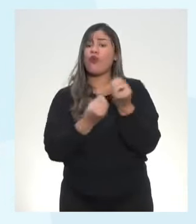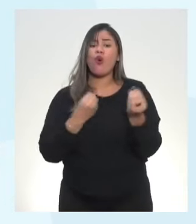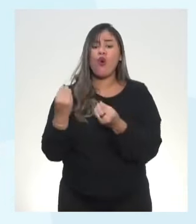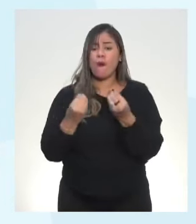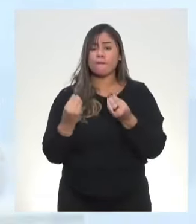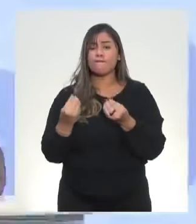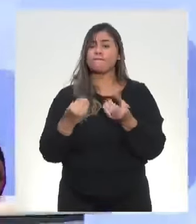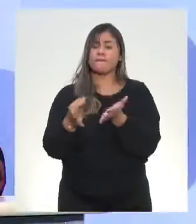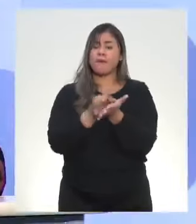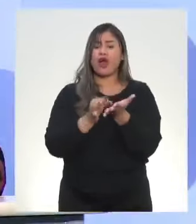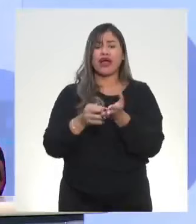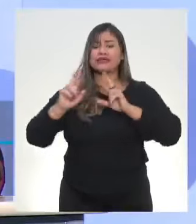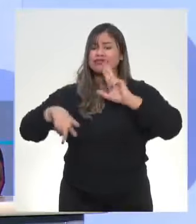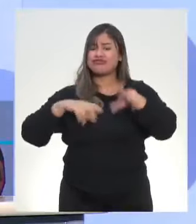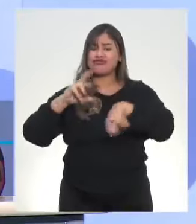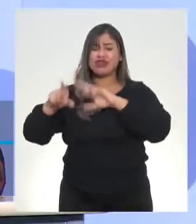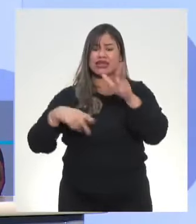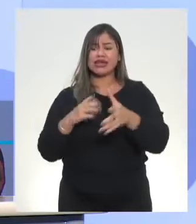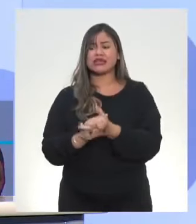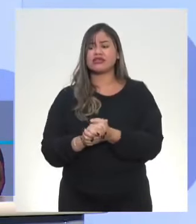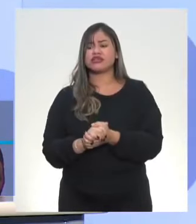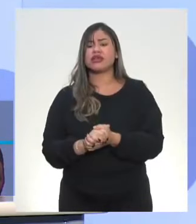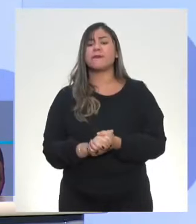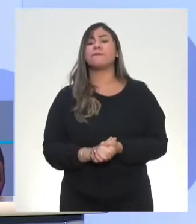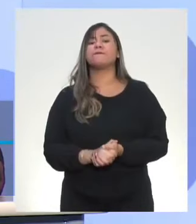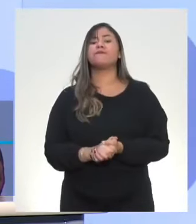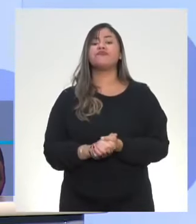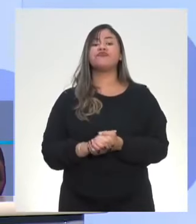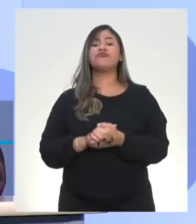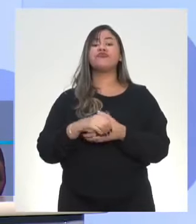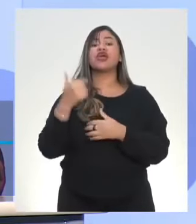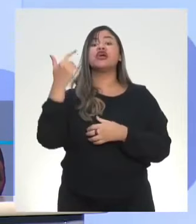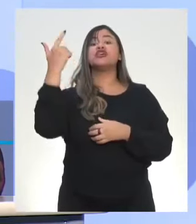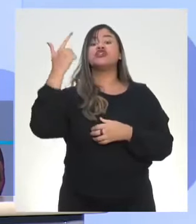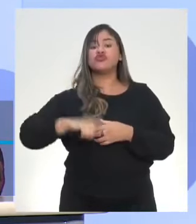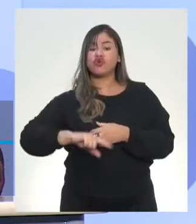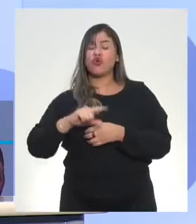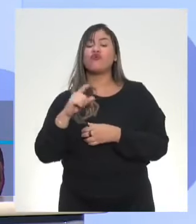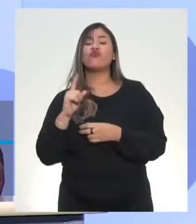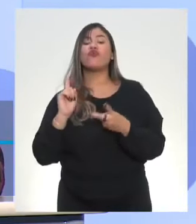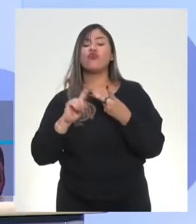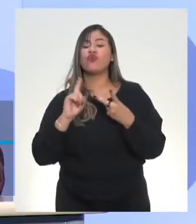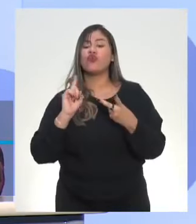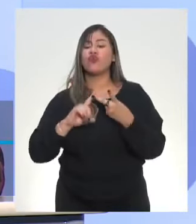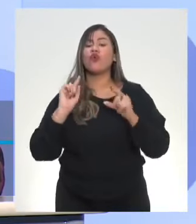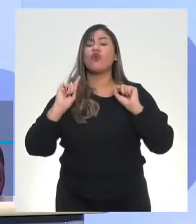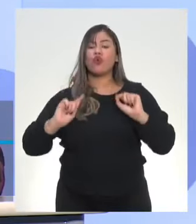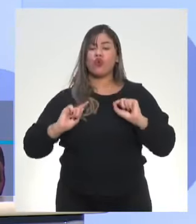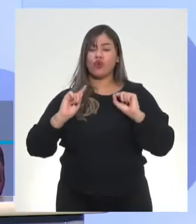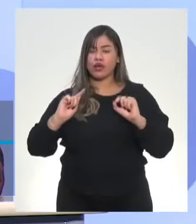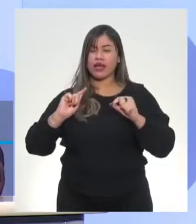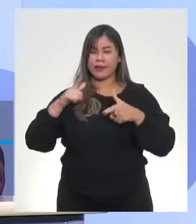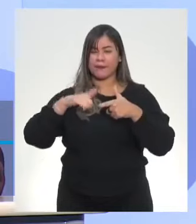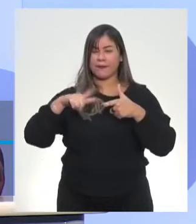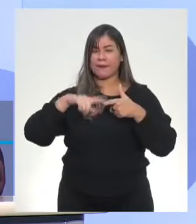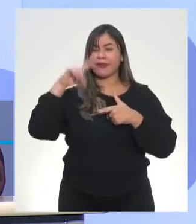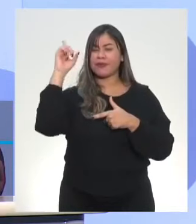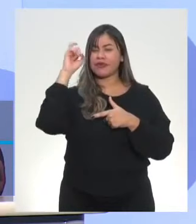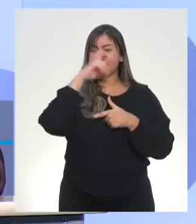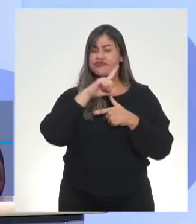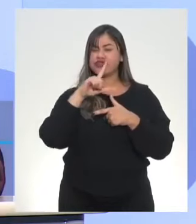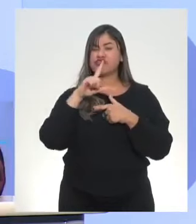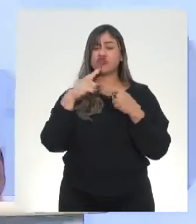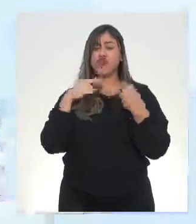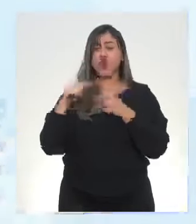várias moedas diferentes. Complicado, né? Uma outra questão aí, um outro problema, um dificultador, voltando na